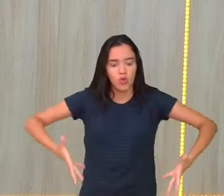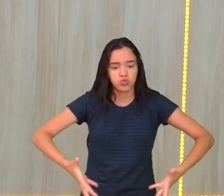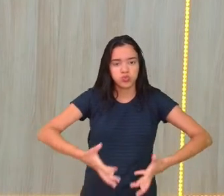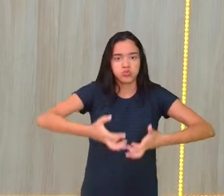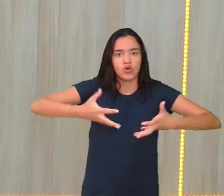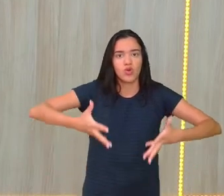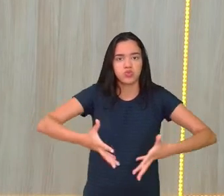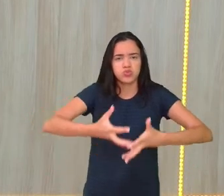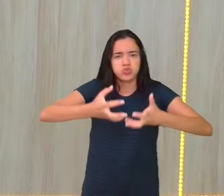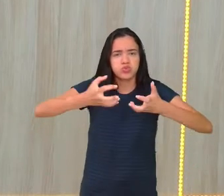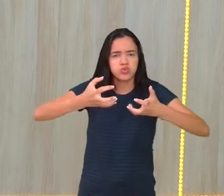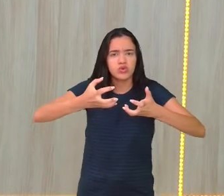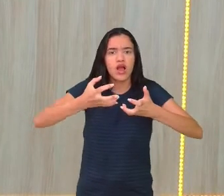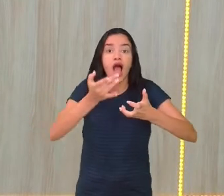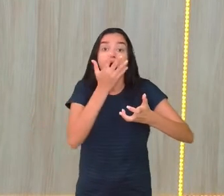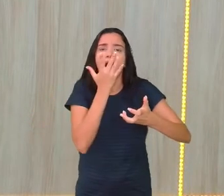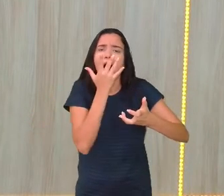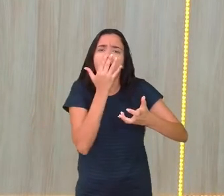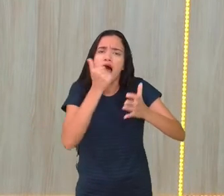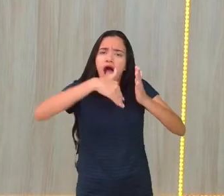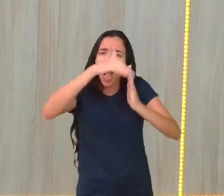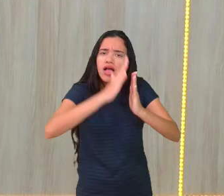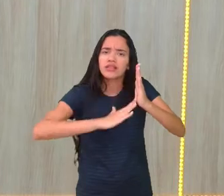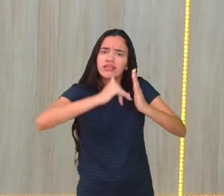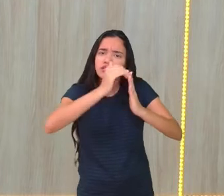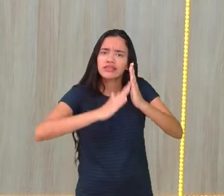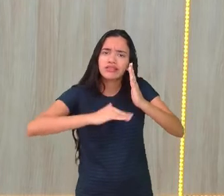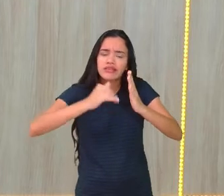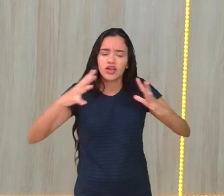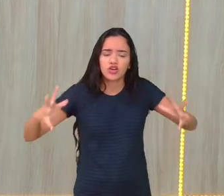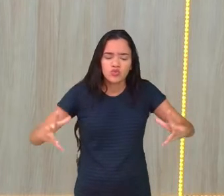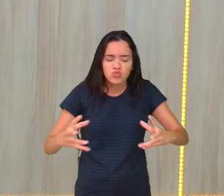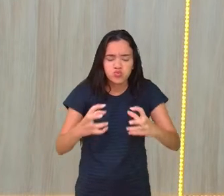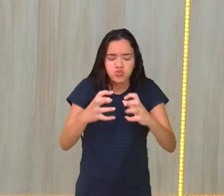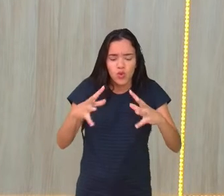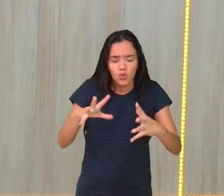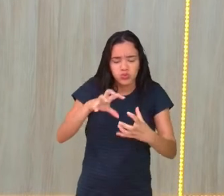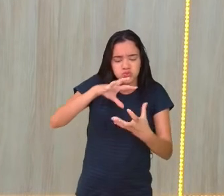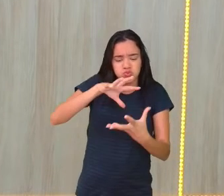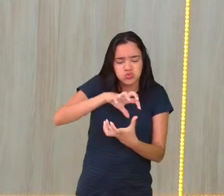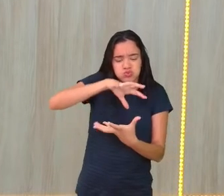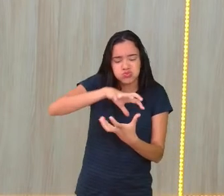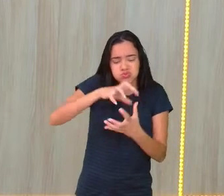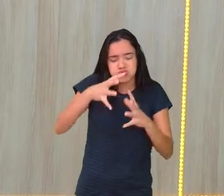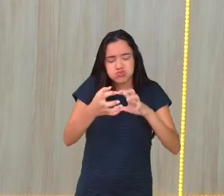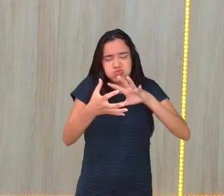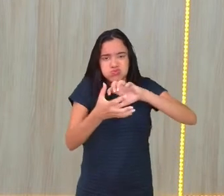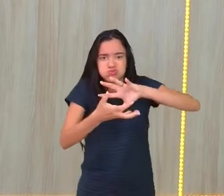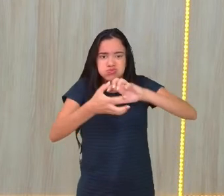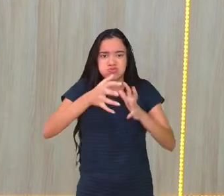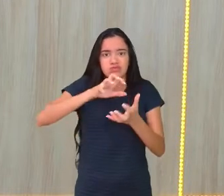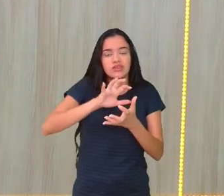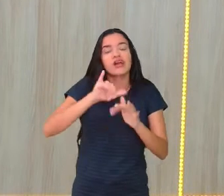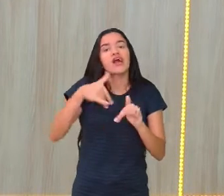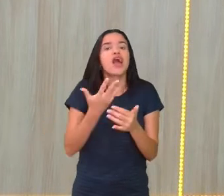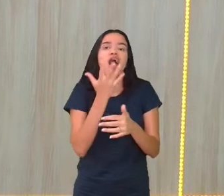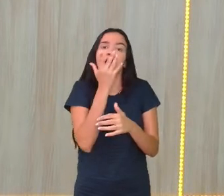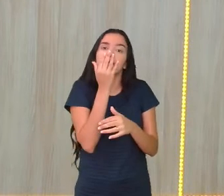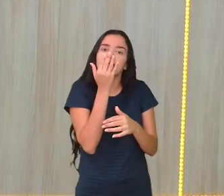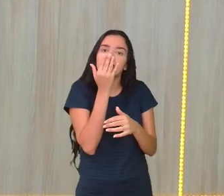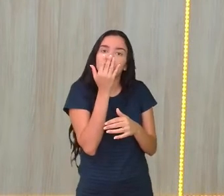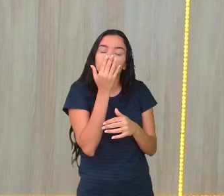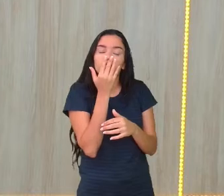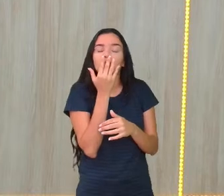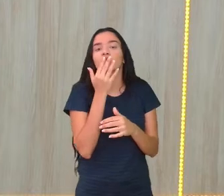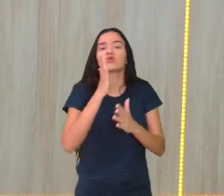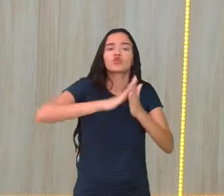pouquinho de púrpura. E aquilo dali, né, como era difícil extrair aquela tintura, né, ela vai